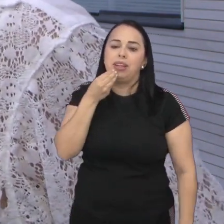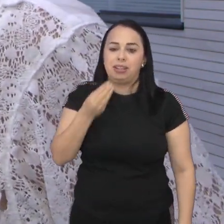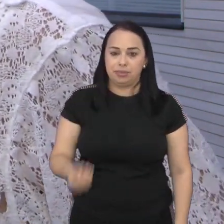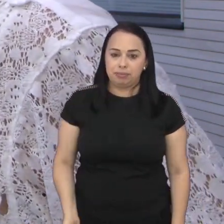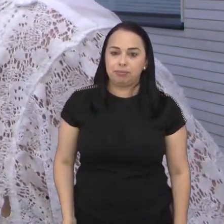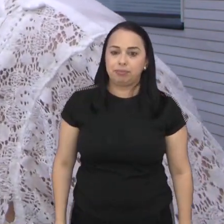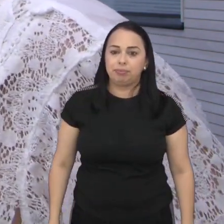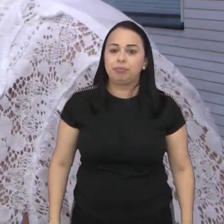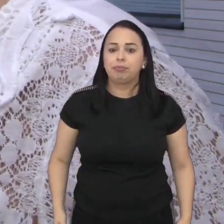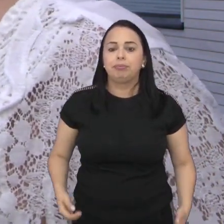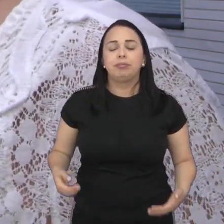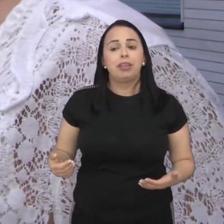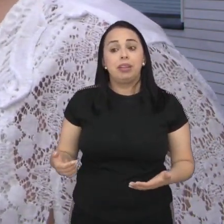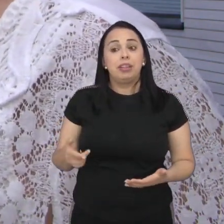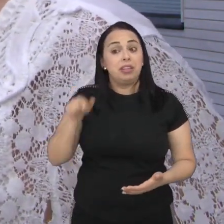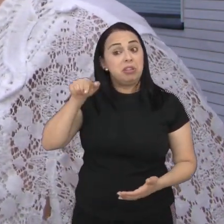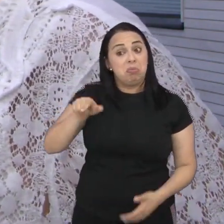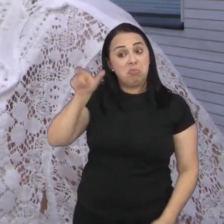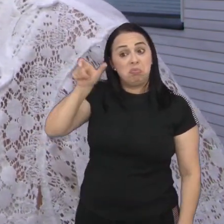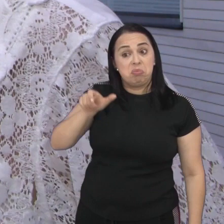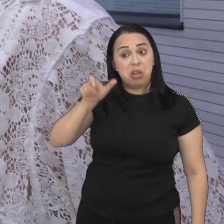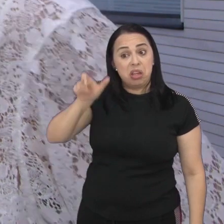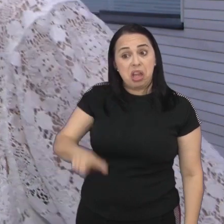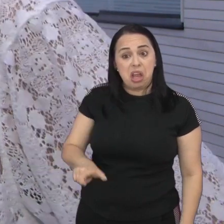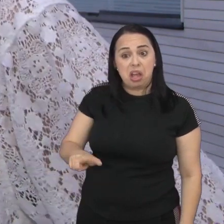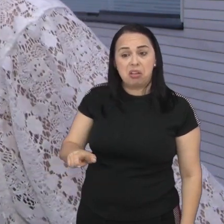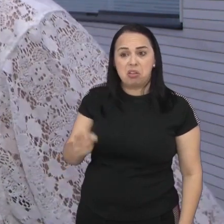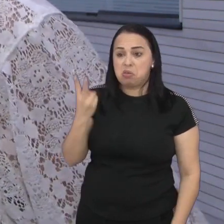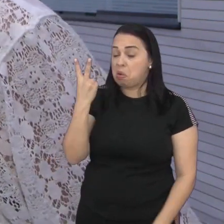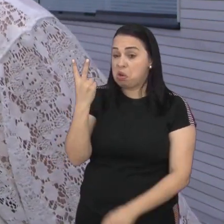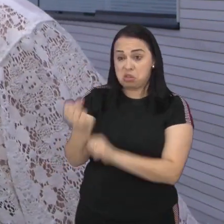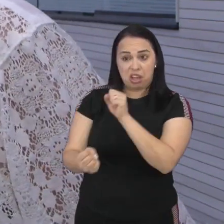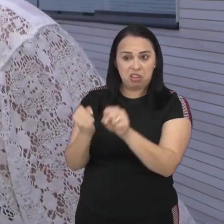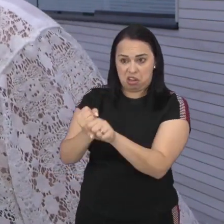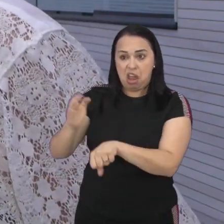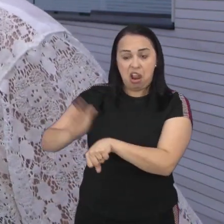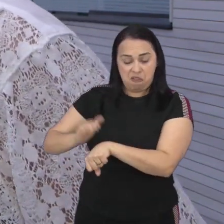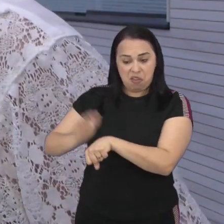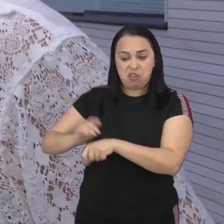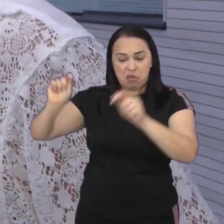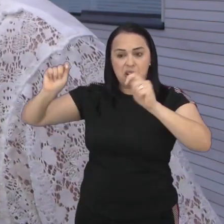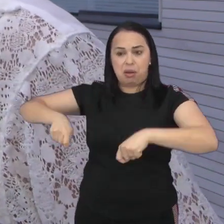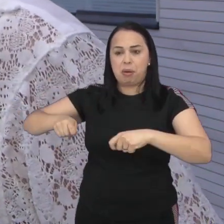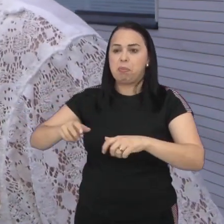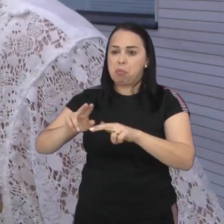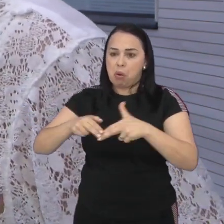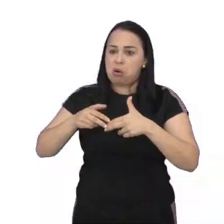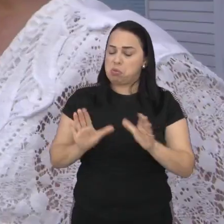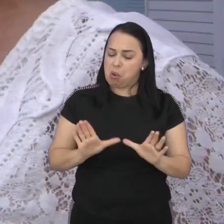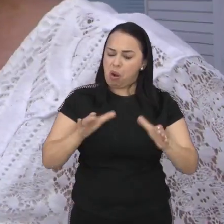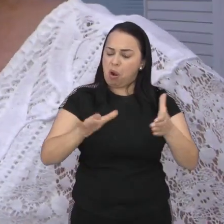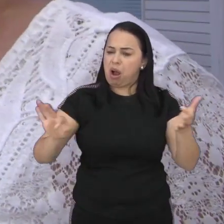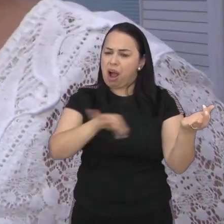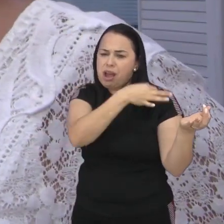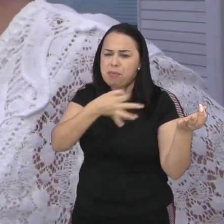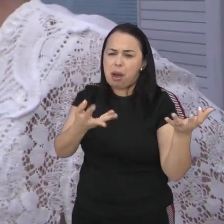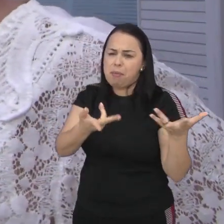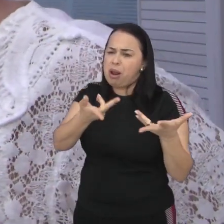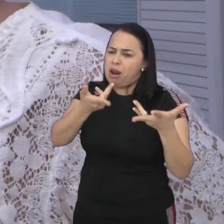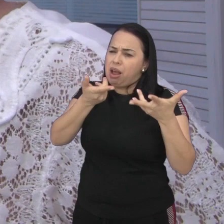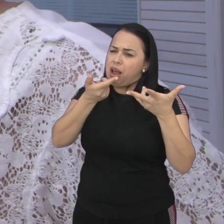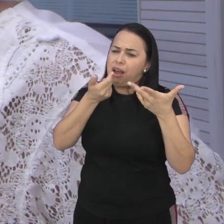músicos. E ele, surpreendentemente, em 2 anos ele fez tudo, está aí com uma orquestra linda. Então